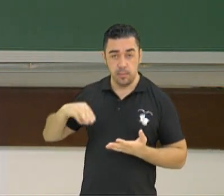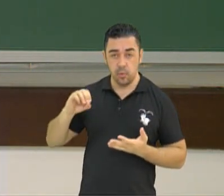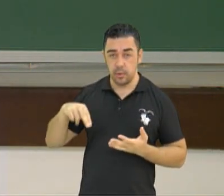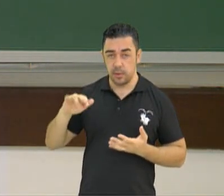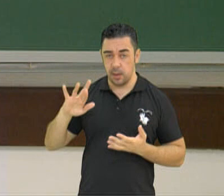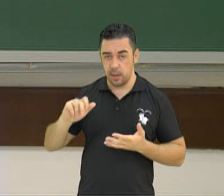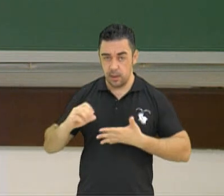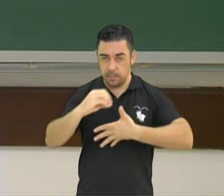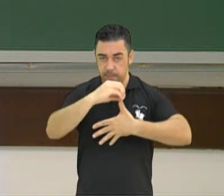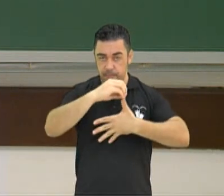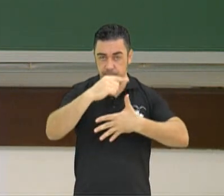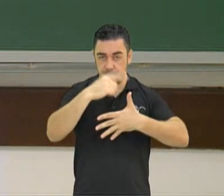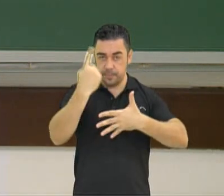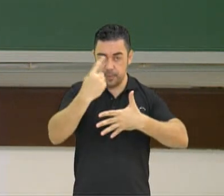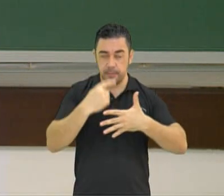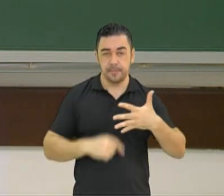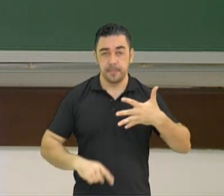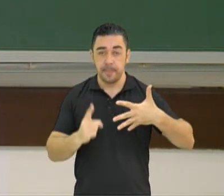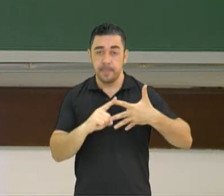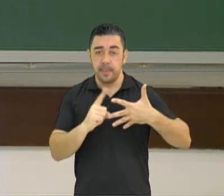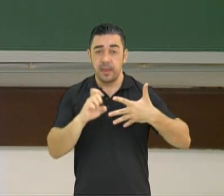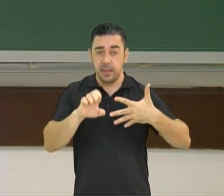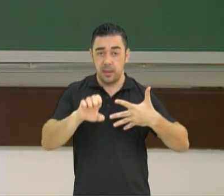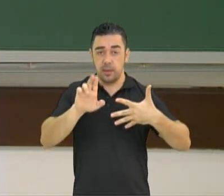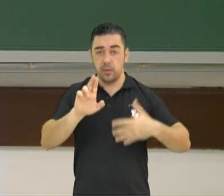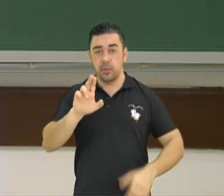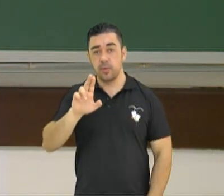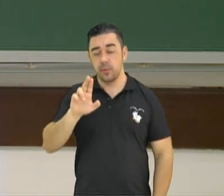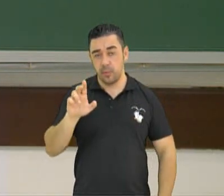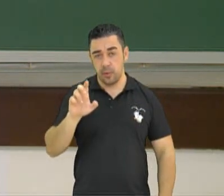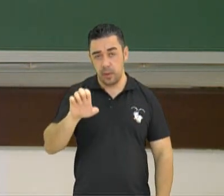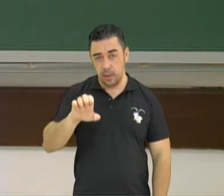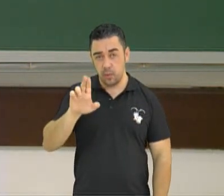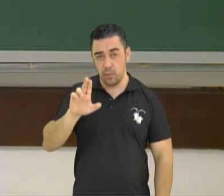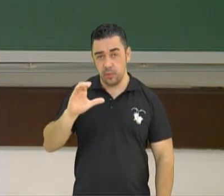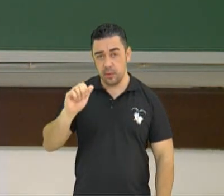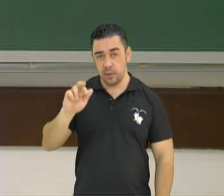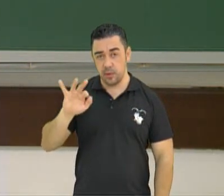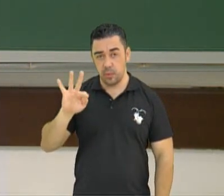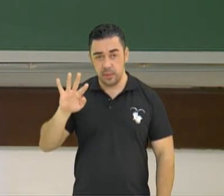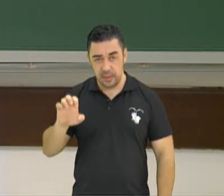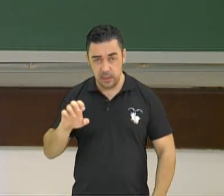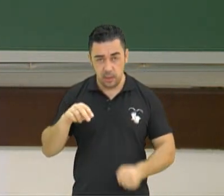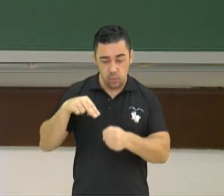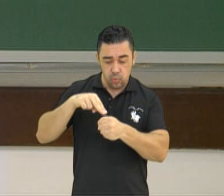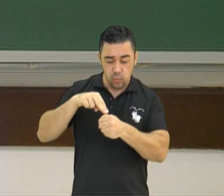célula eucarionte ela é mais complicadinha, olha o tanto de estruturas que ela tem. Então, além do núcleo que a gente está vendo aqui em